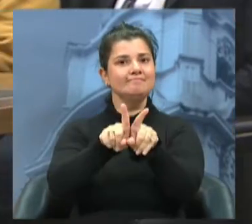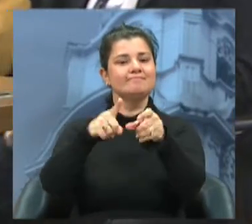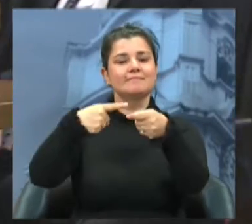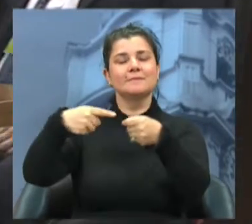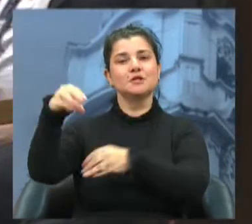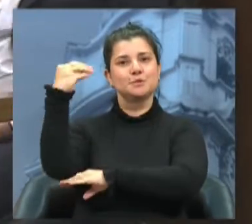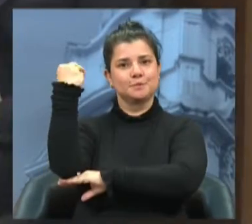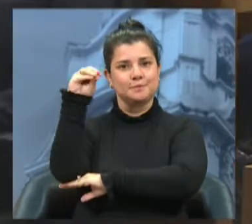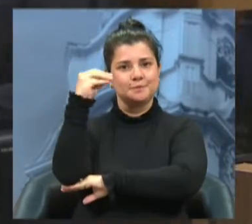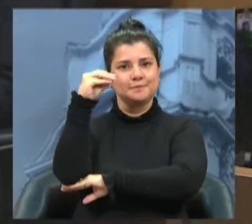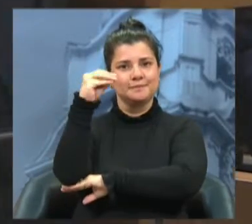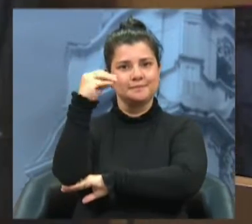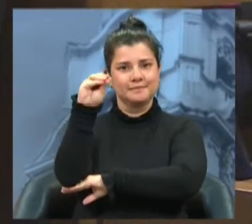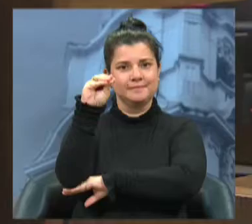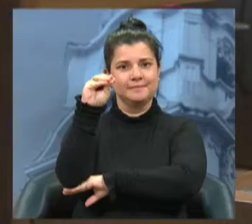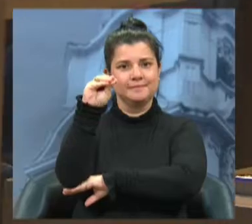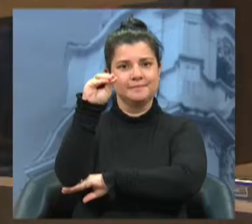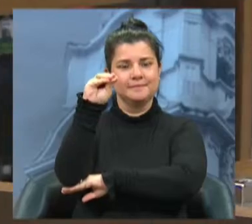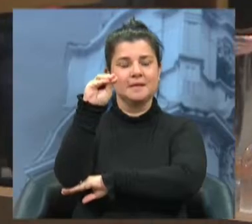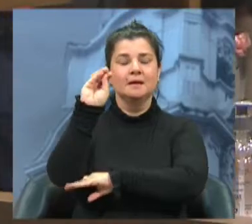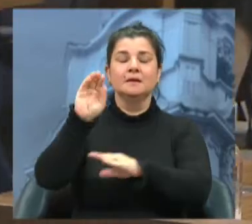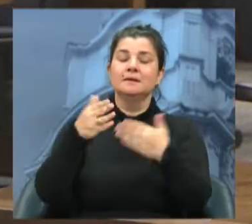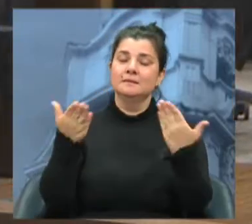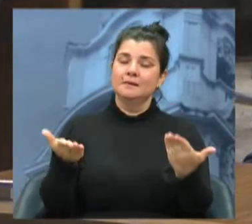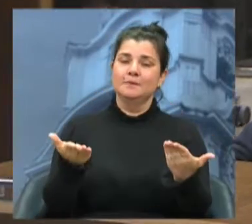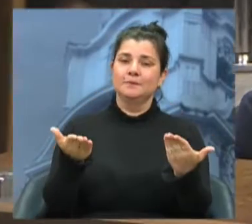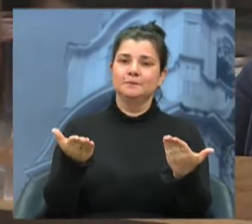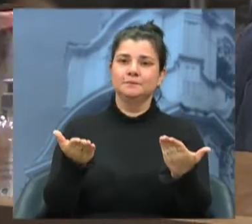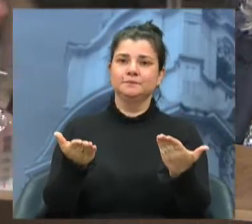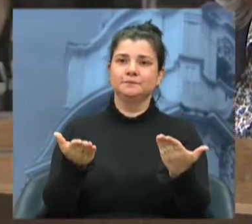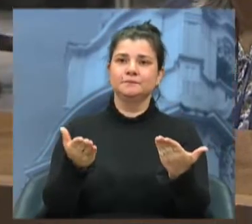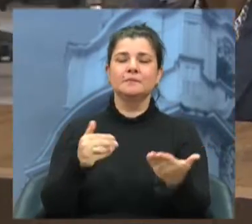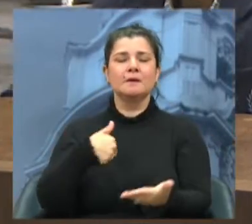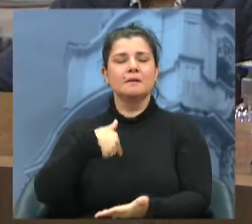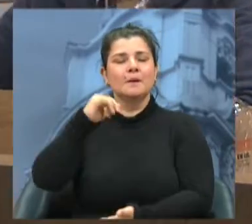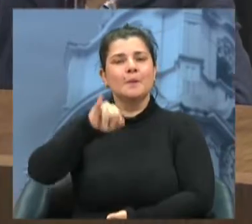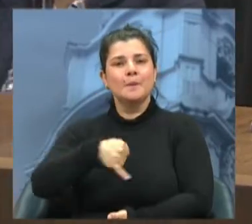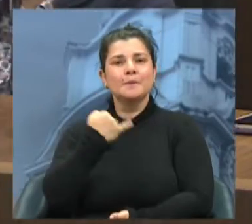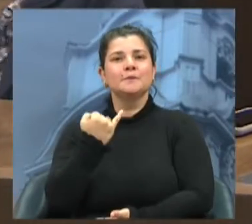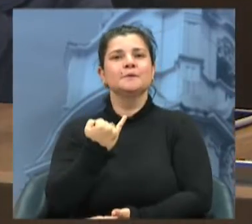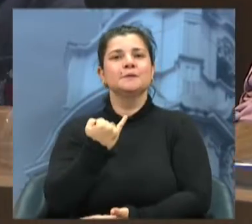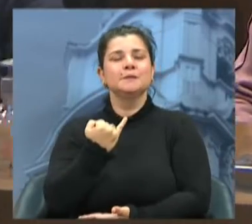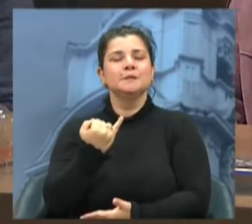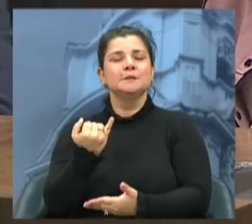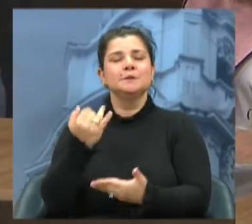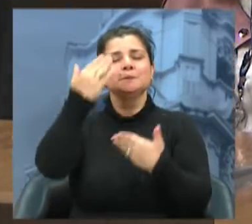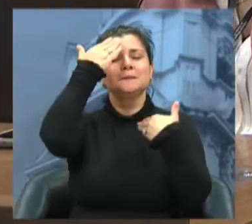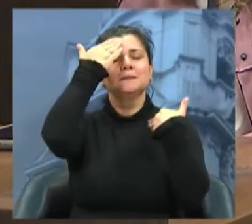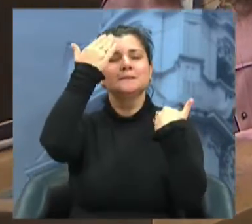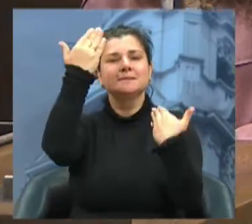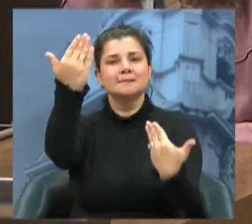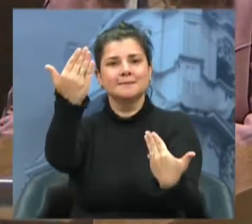Alegre. Então, eu faço questão de aproveitar o dia de hoje para agradecer a cada um.